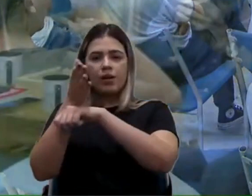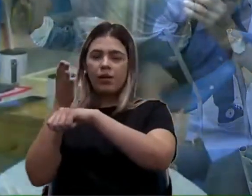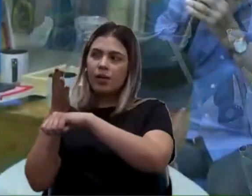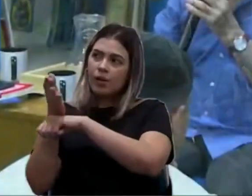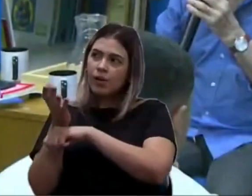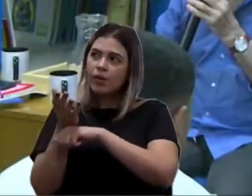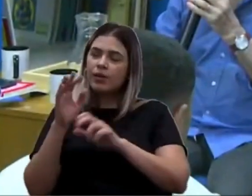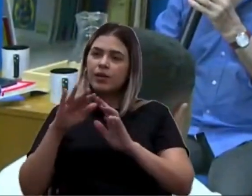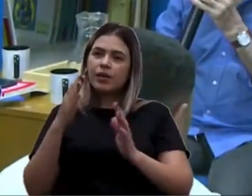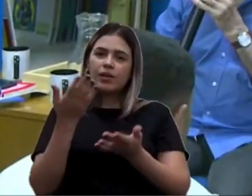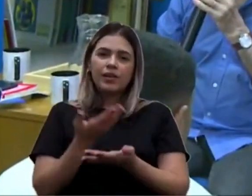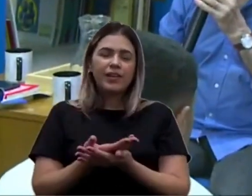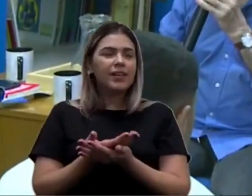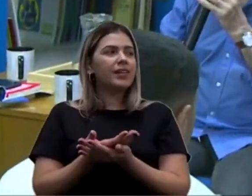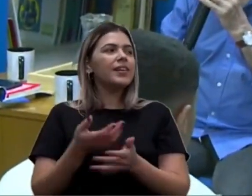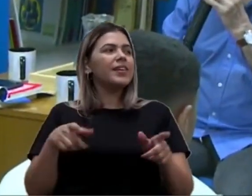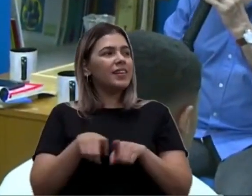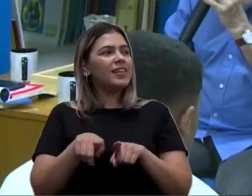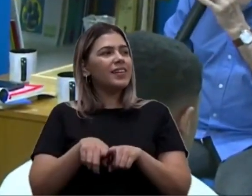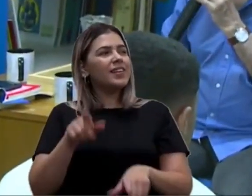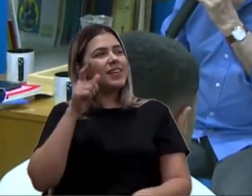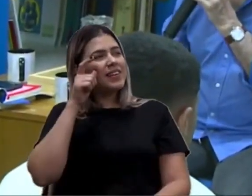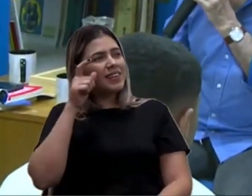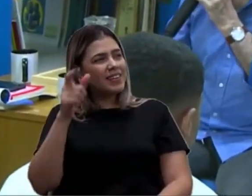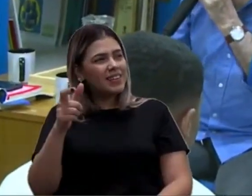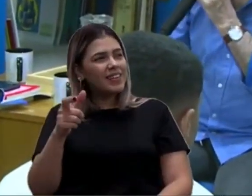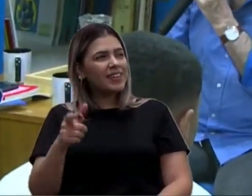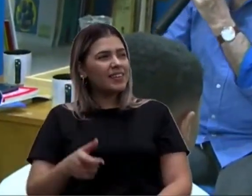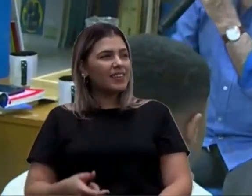como se fala aula espetáculo aí eu também fiquei interessado